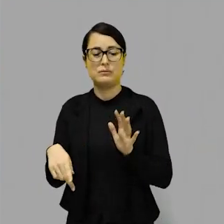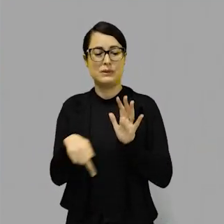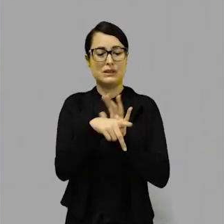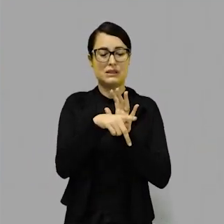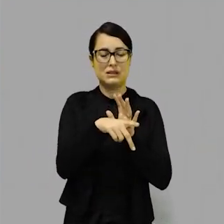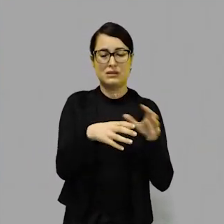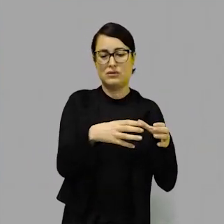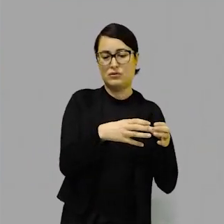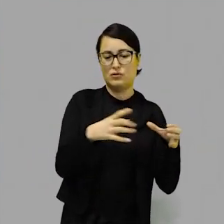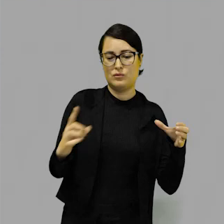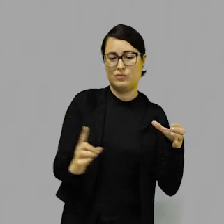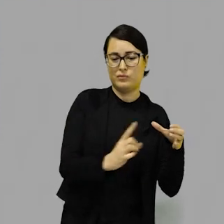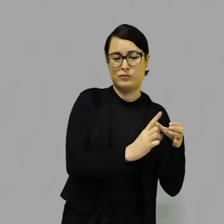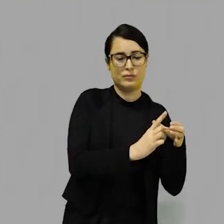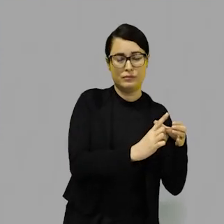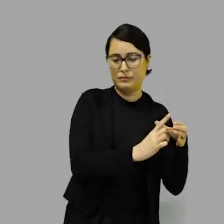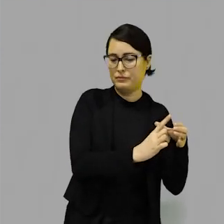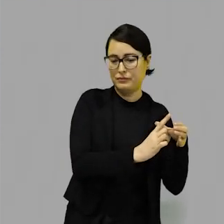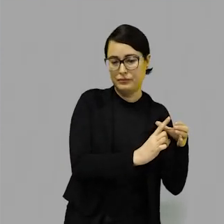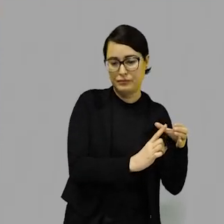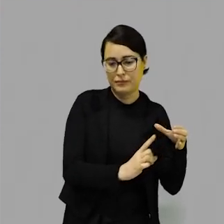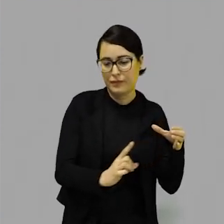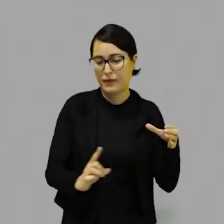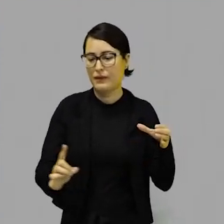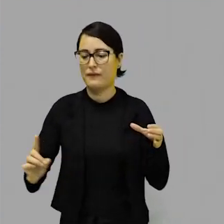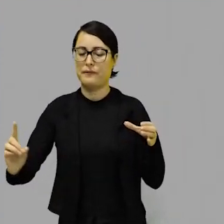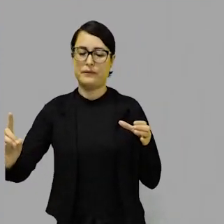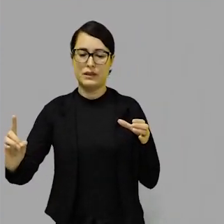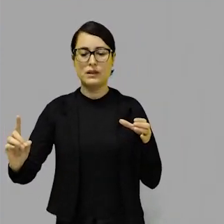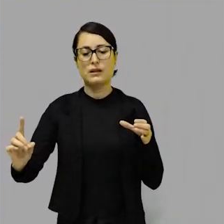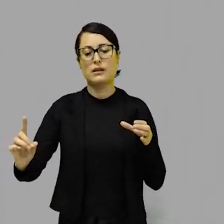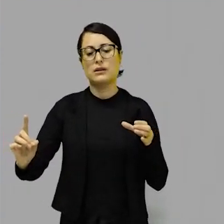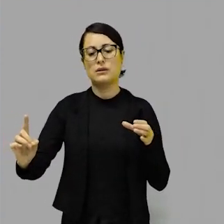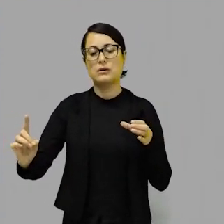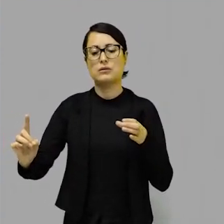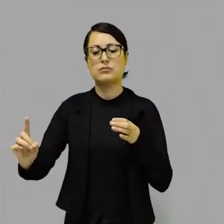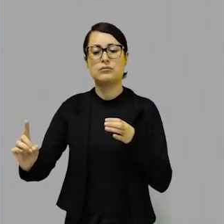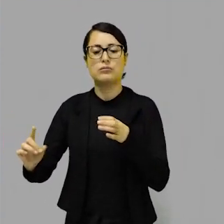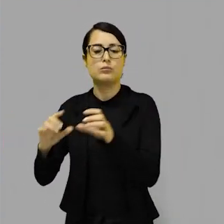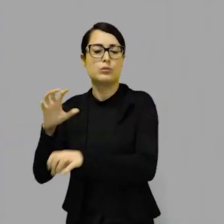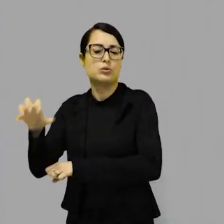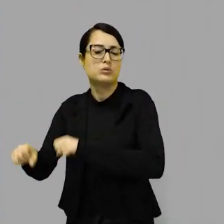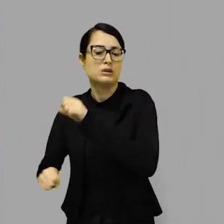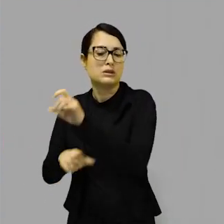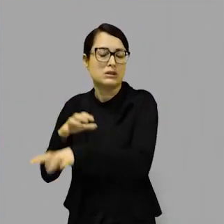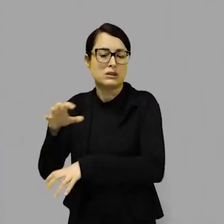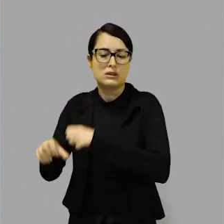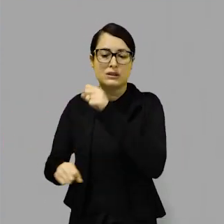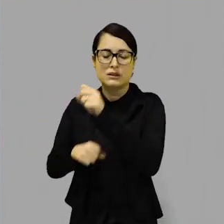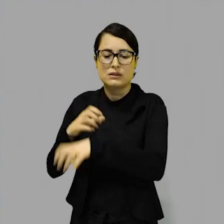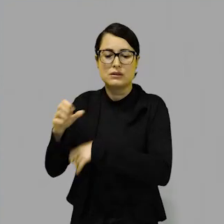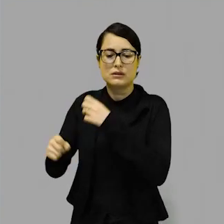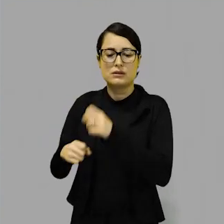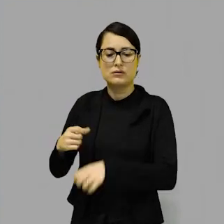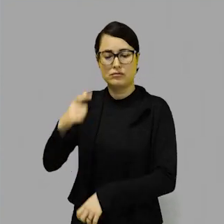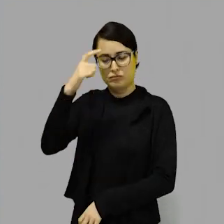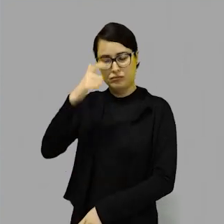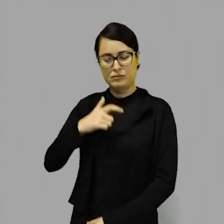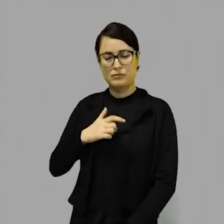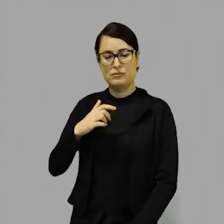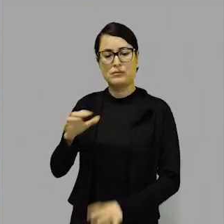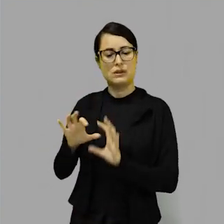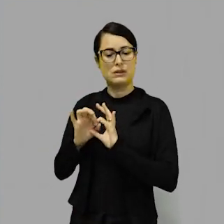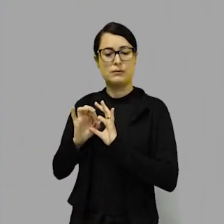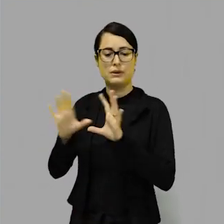sentimento de identidade coletiva vai sendo abandonado por uma busca de subjetividade e por uma busca de liberdade